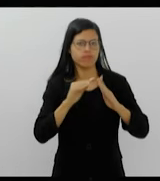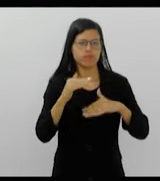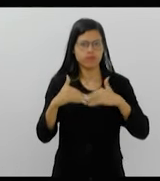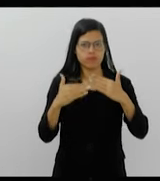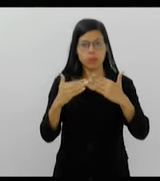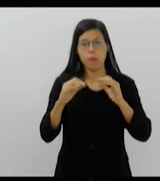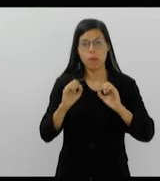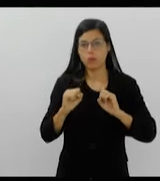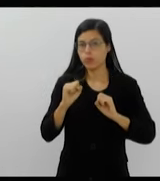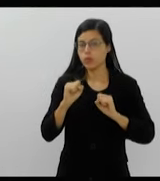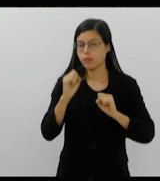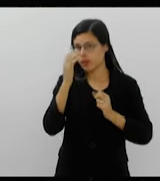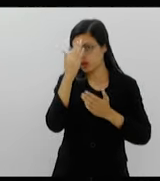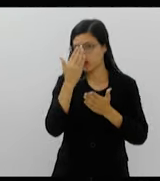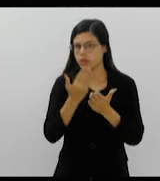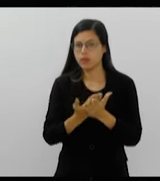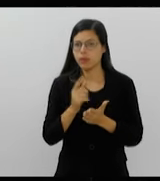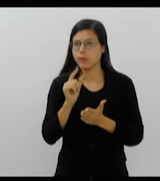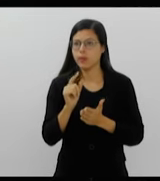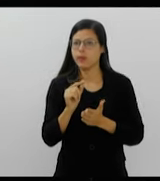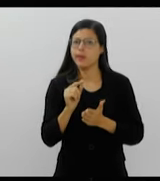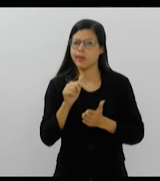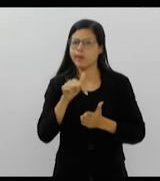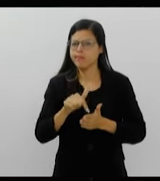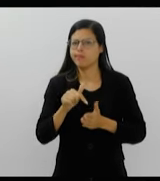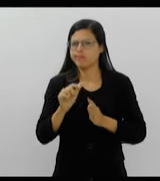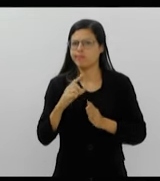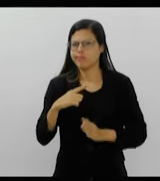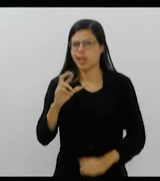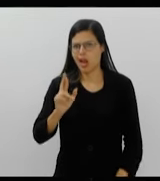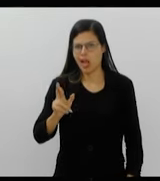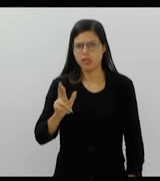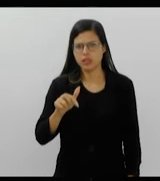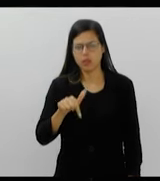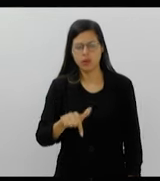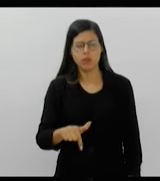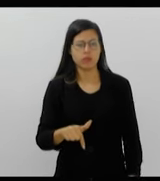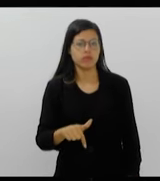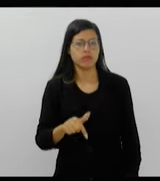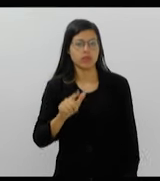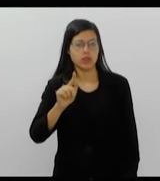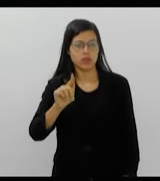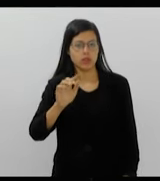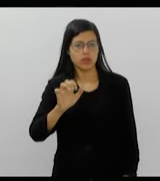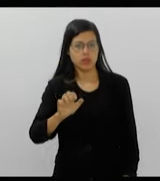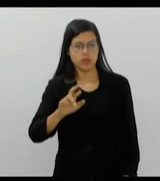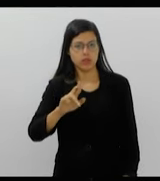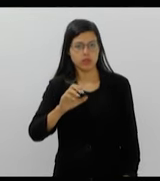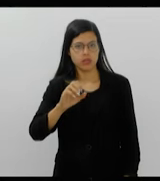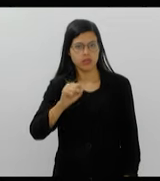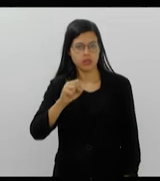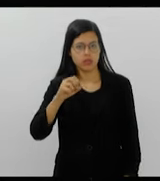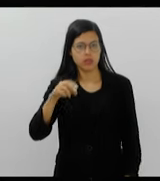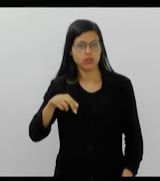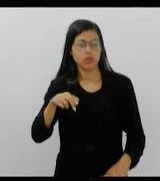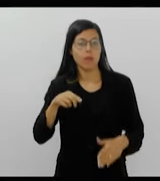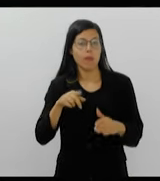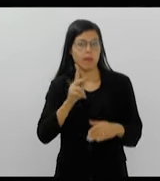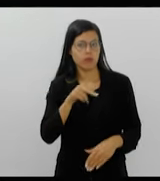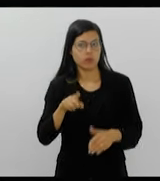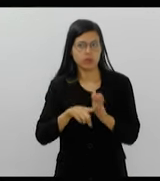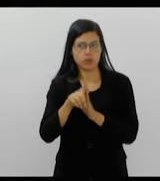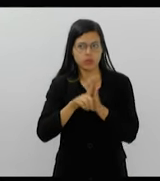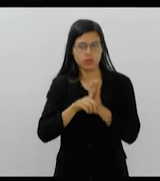podemos acreditar que elas estão corretas. Gerson, ele é professor pesquisador 1A do Conselho Nacional